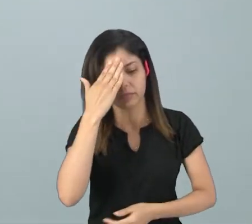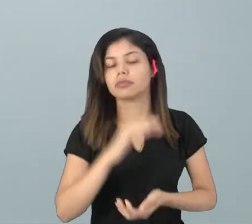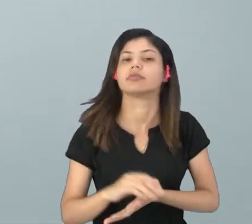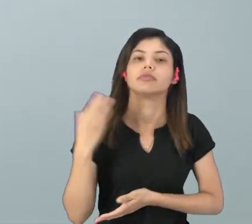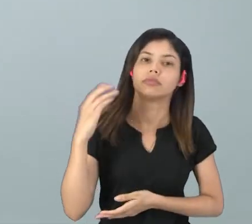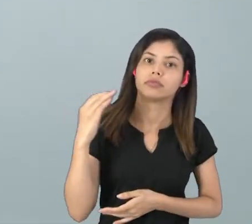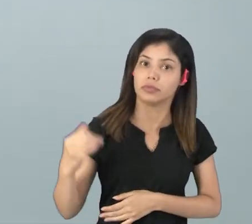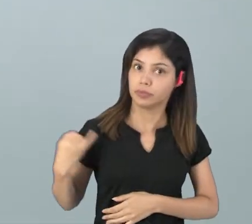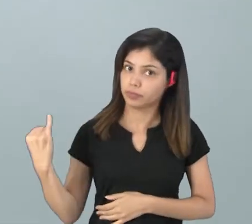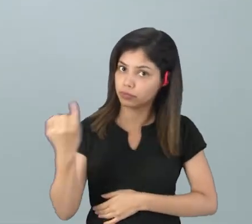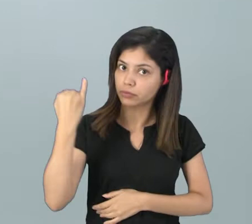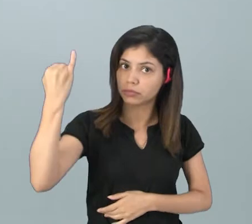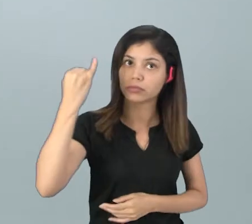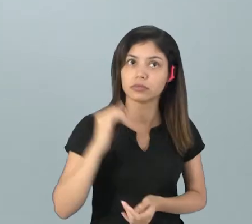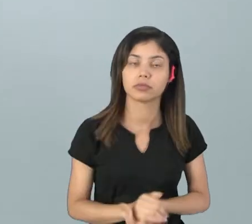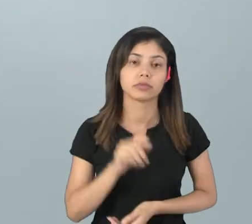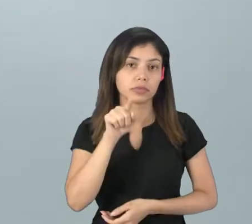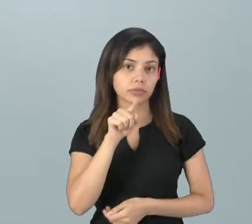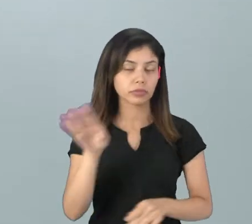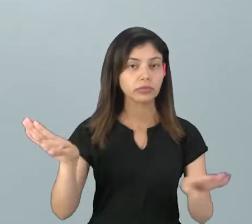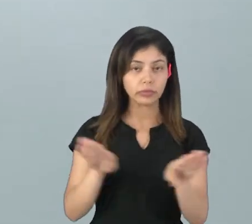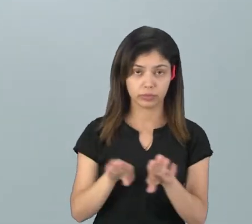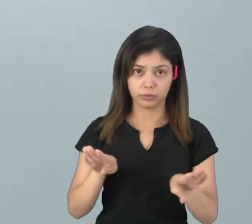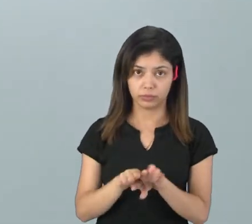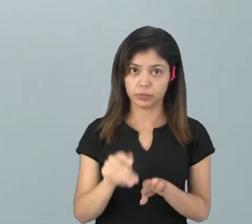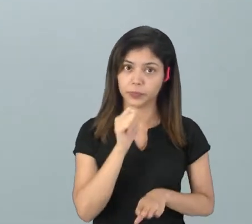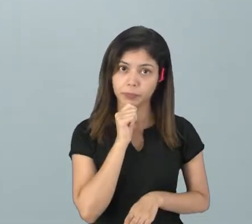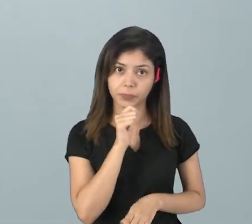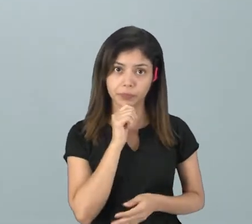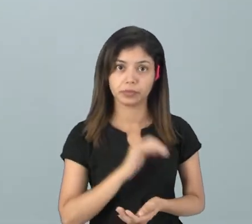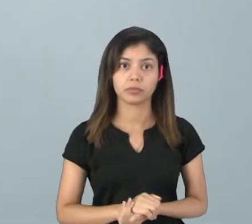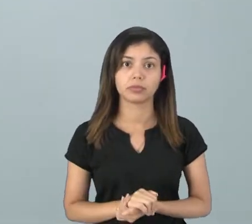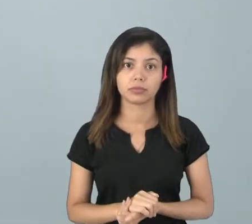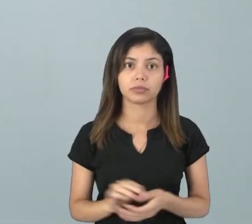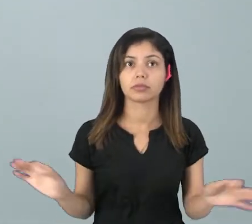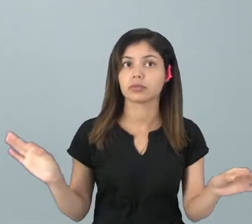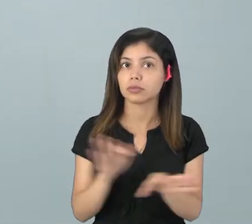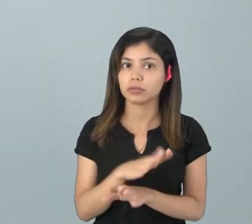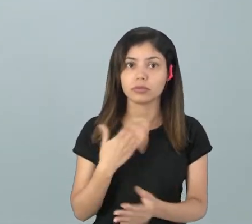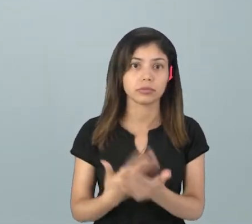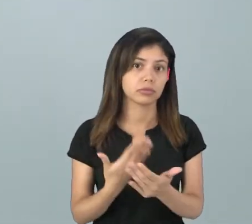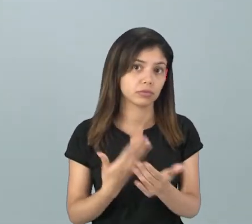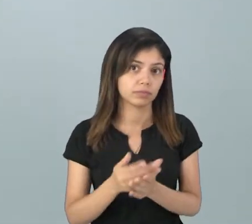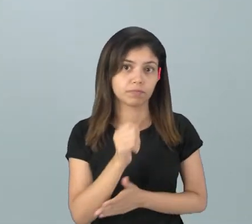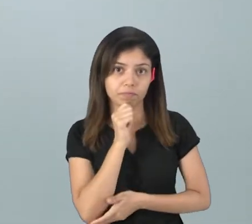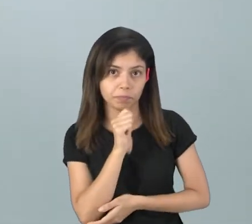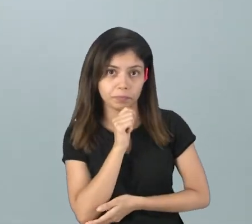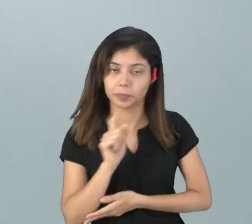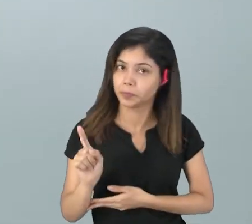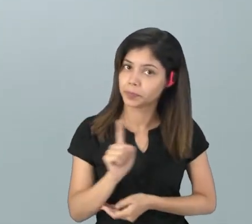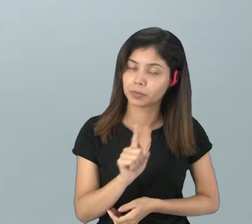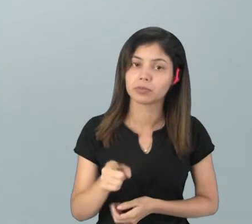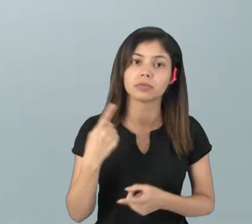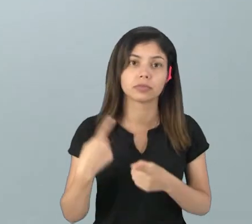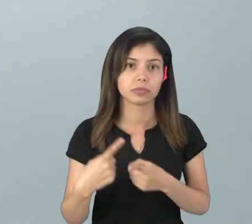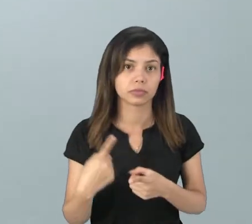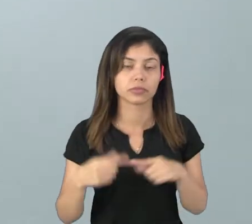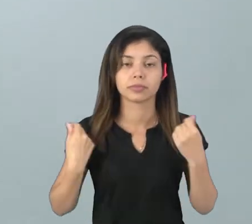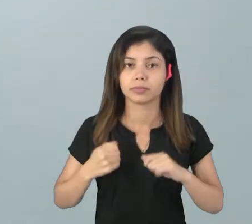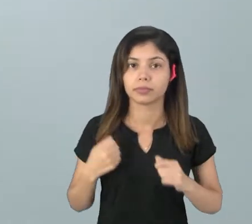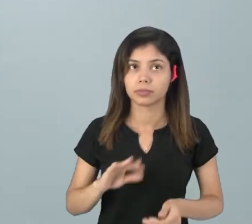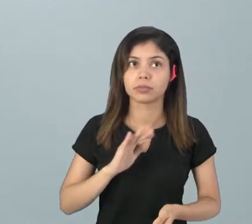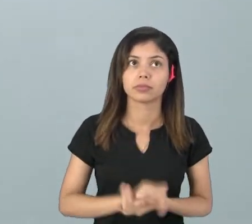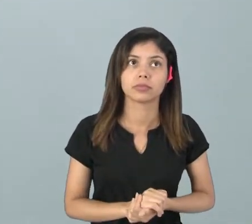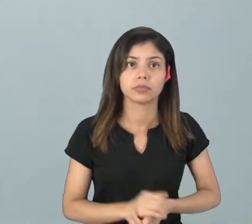ciência tem a sua importância e que você também não pode banalizar o estudo, o trabalho das pessoas que se dedicaram